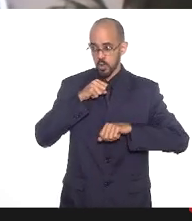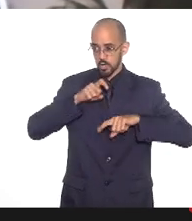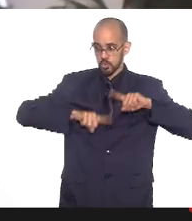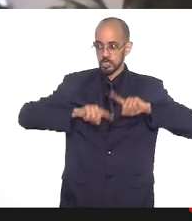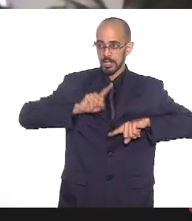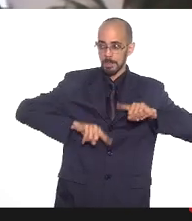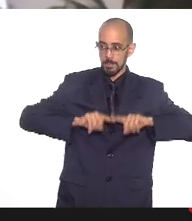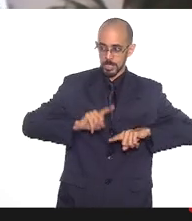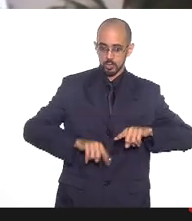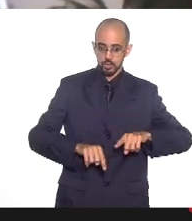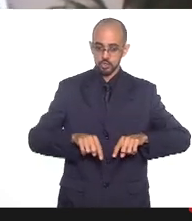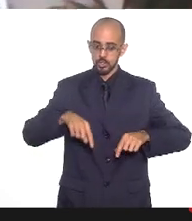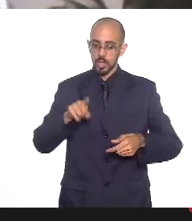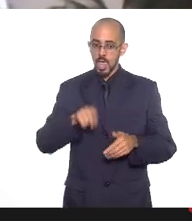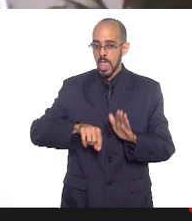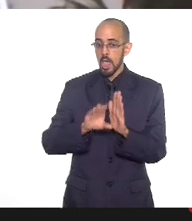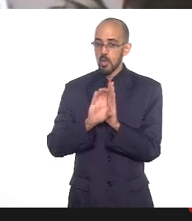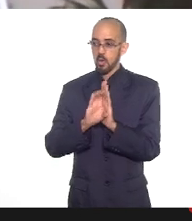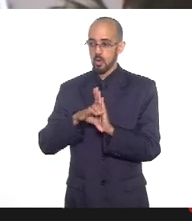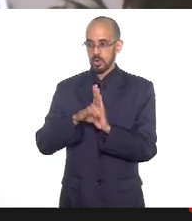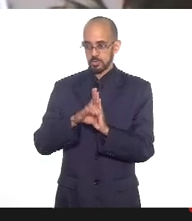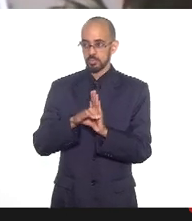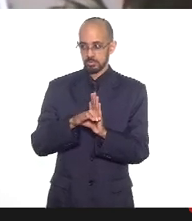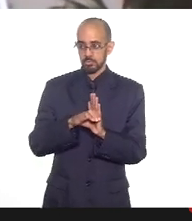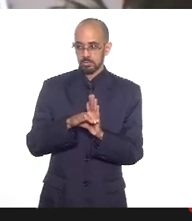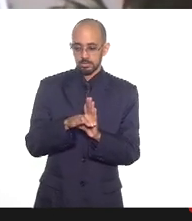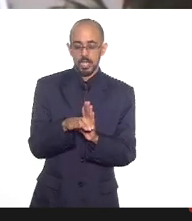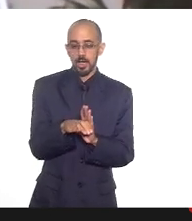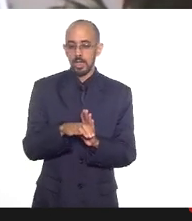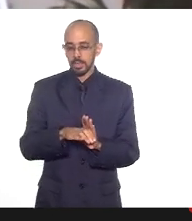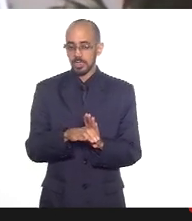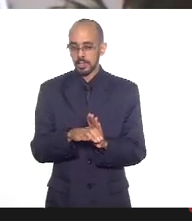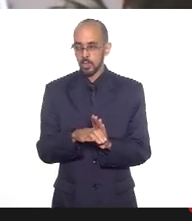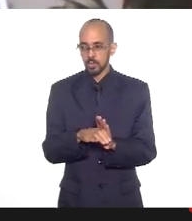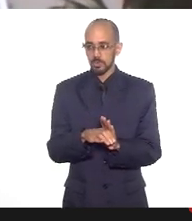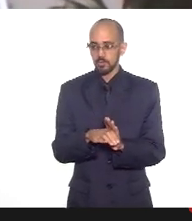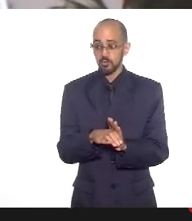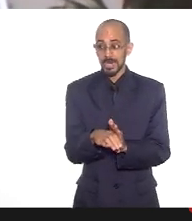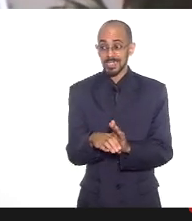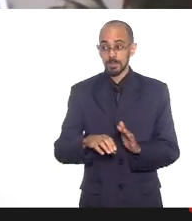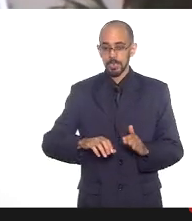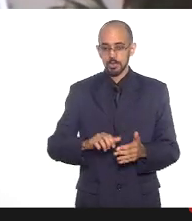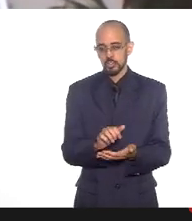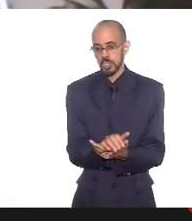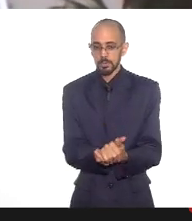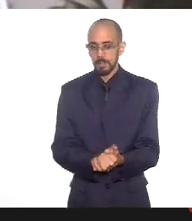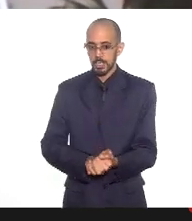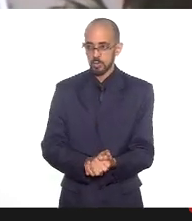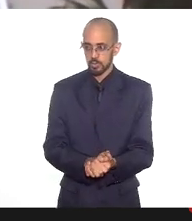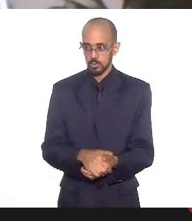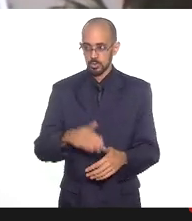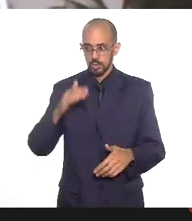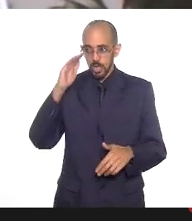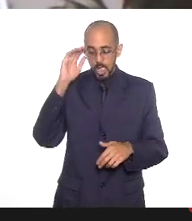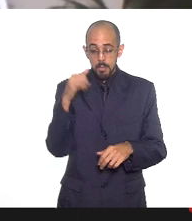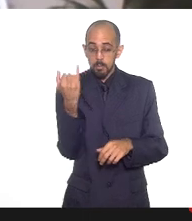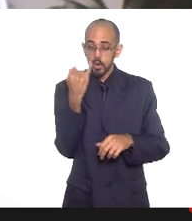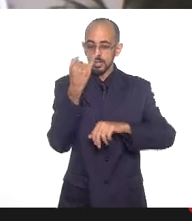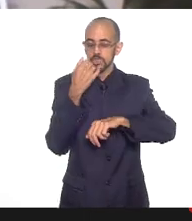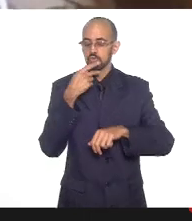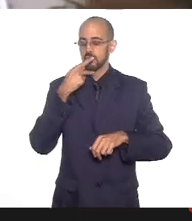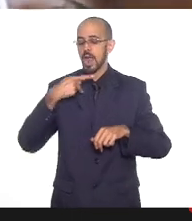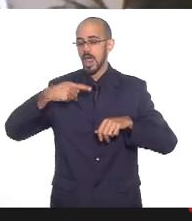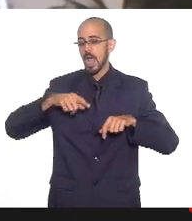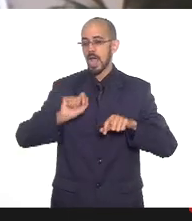forma conceitual, né, e não querendo novamente trazer um conhecimento que já lhe pertence, mas é importante dizer que muitas